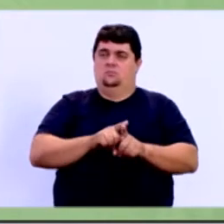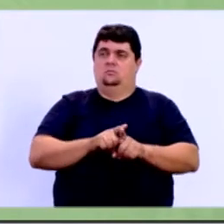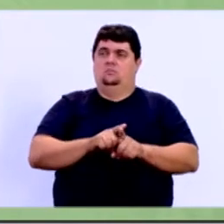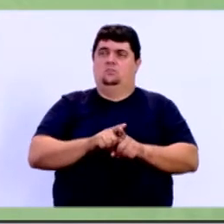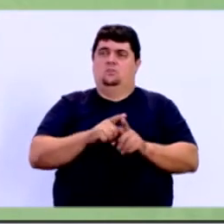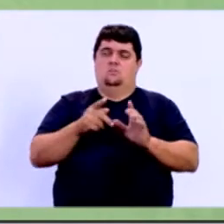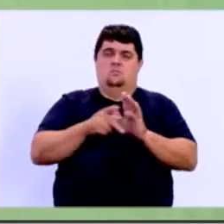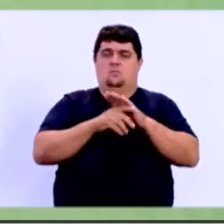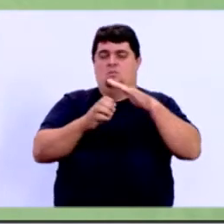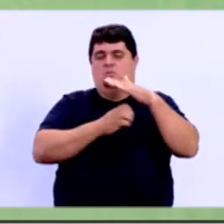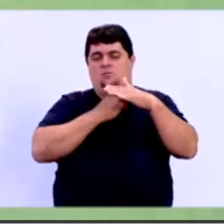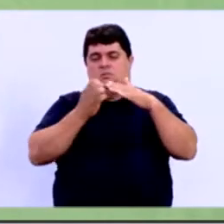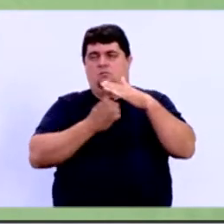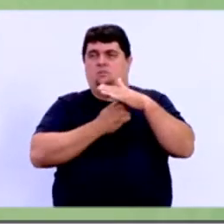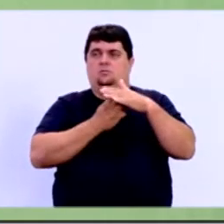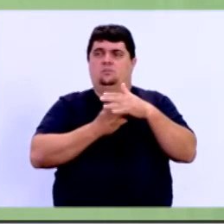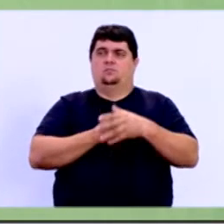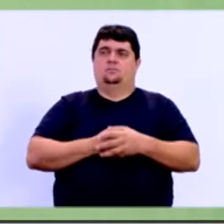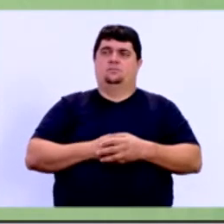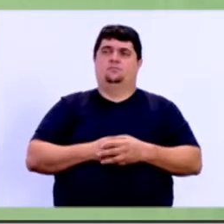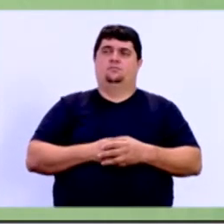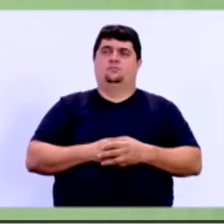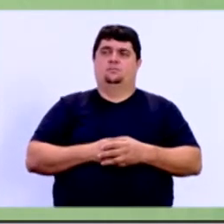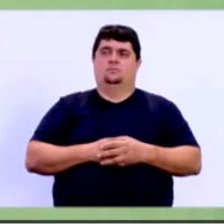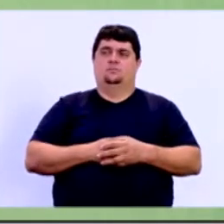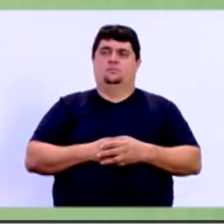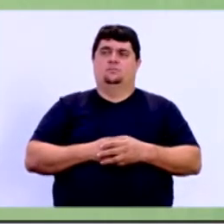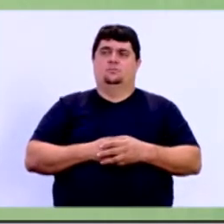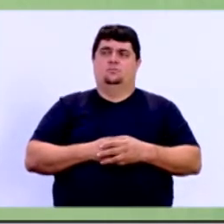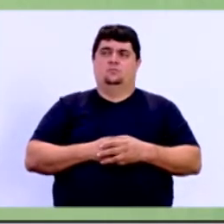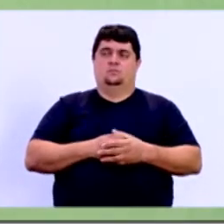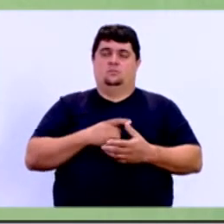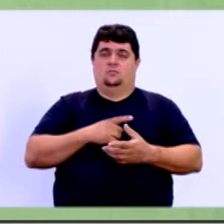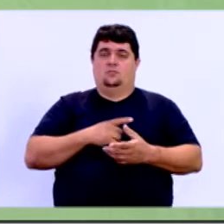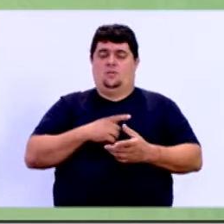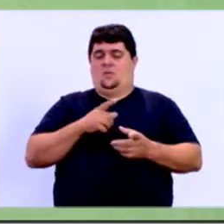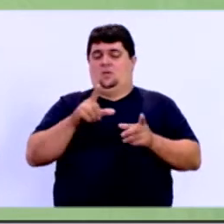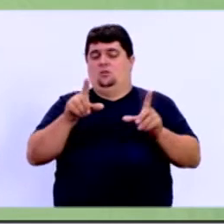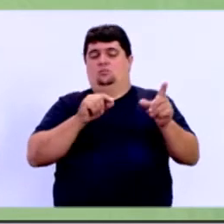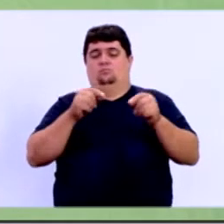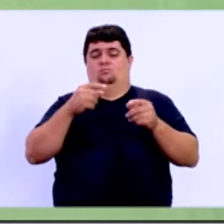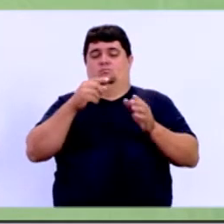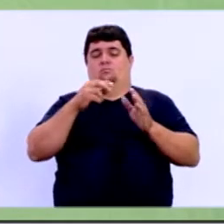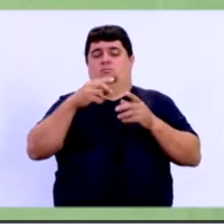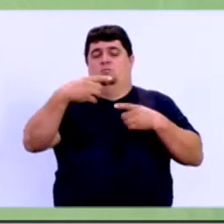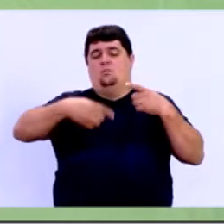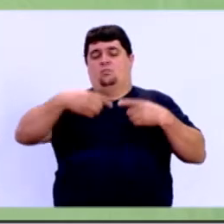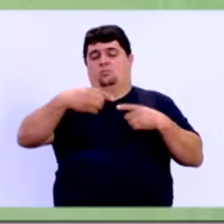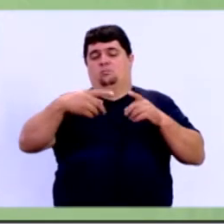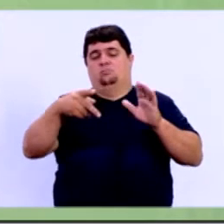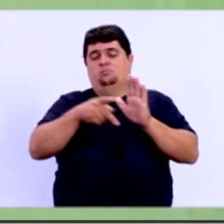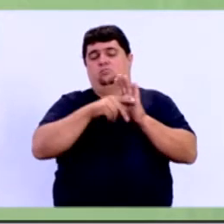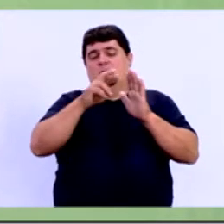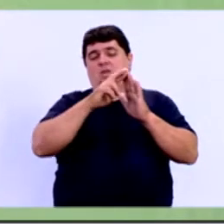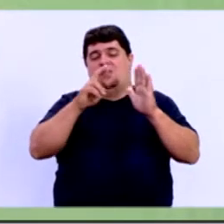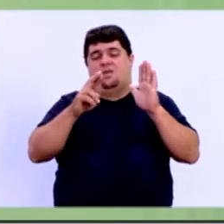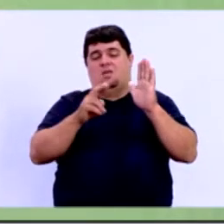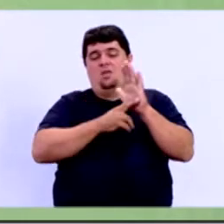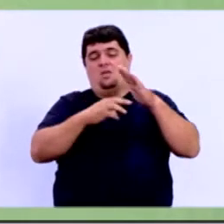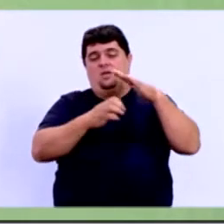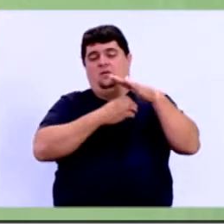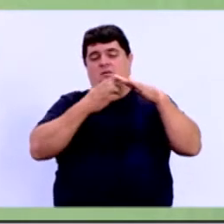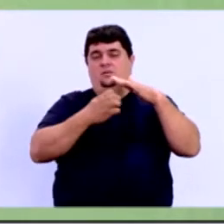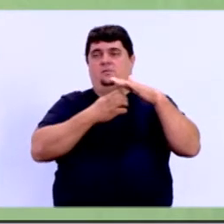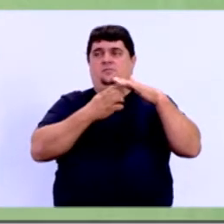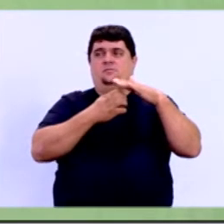uma organização, de uma empresa, de acordo com as políticas da